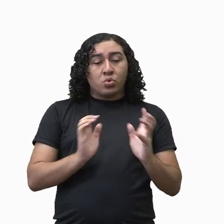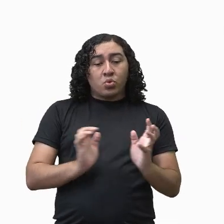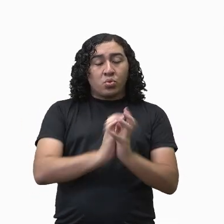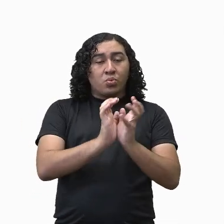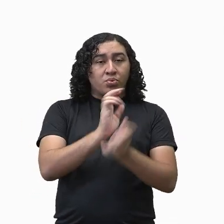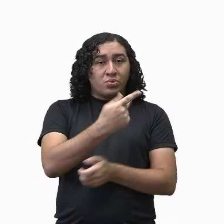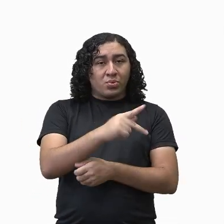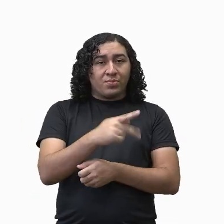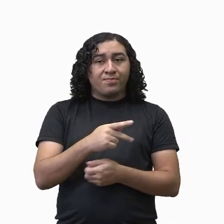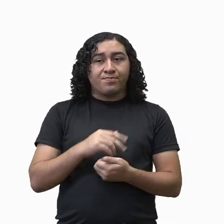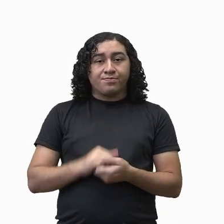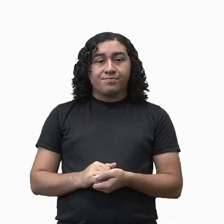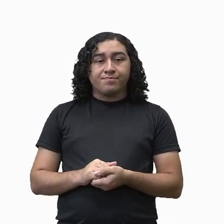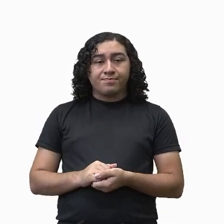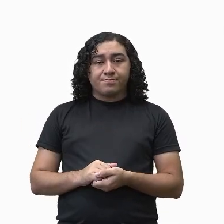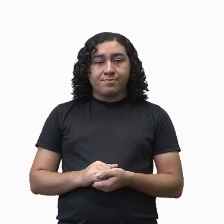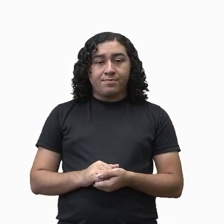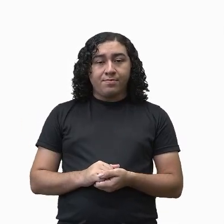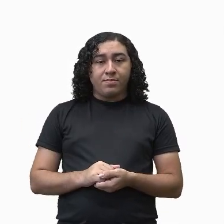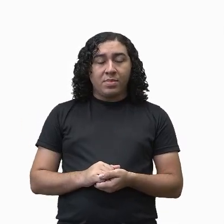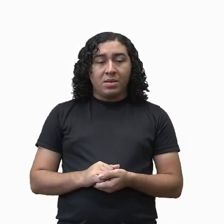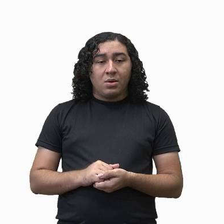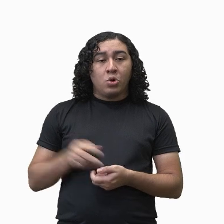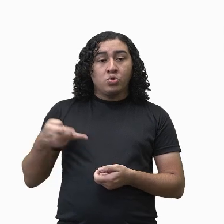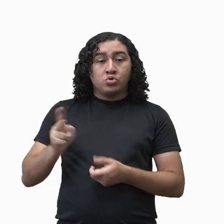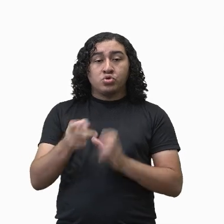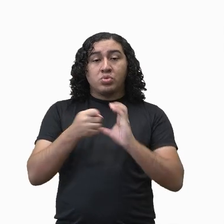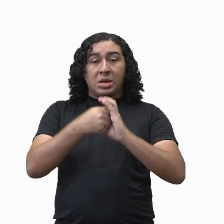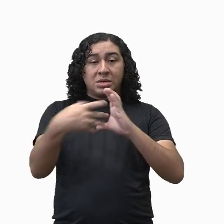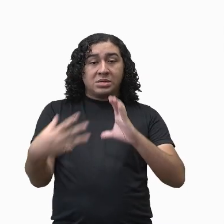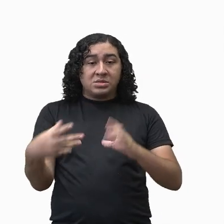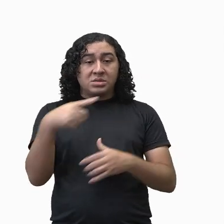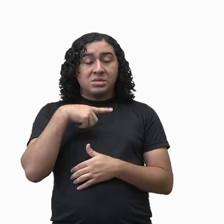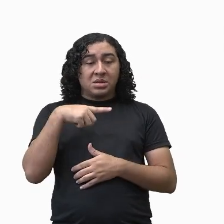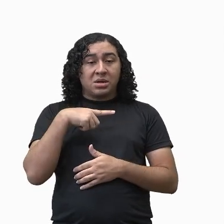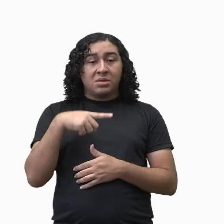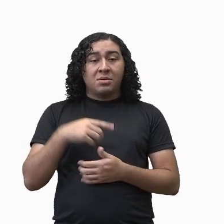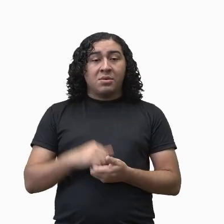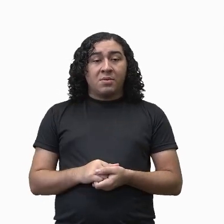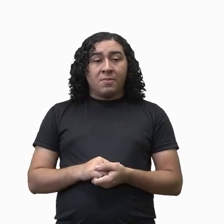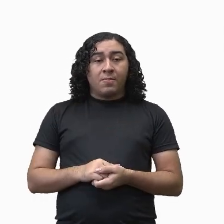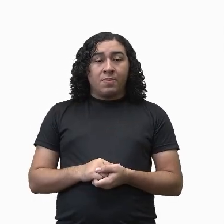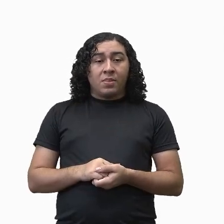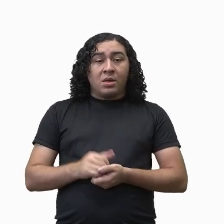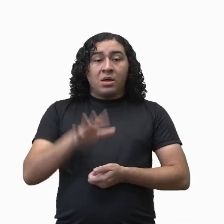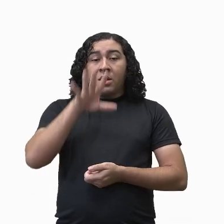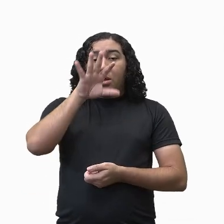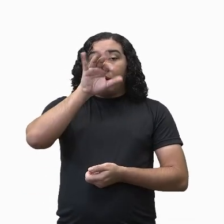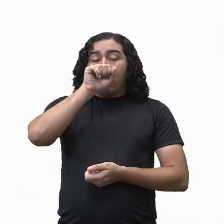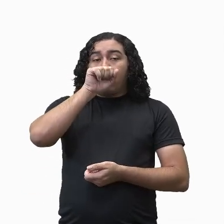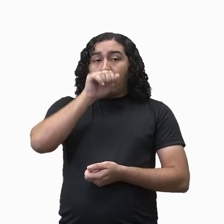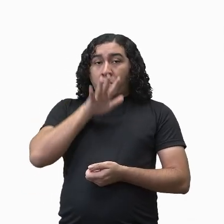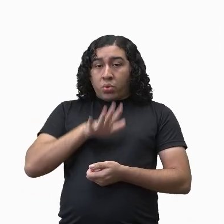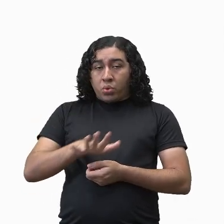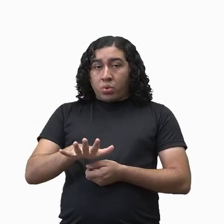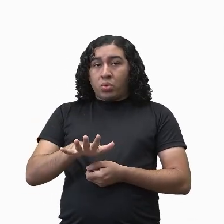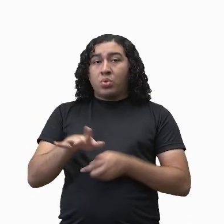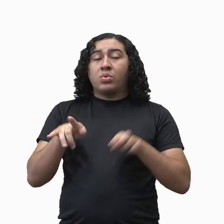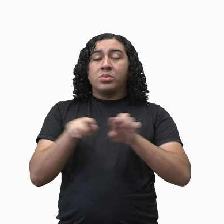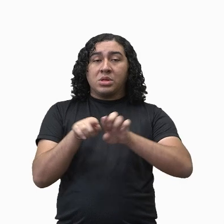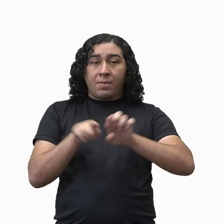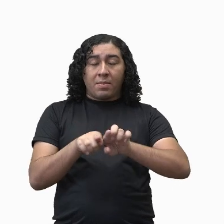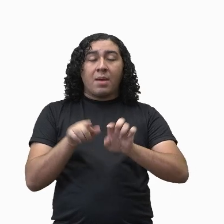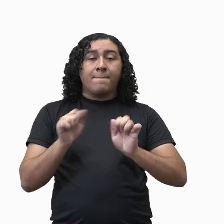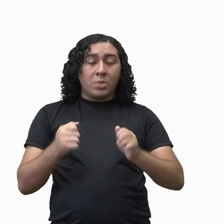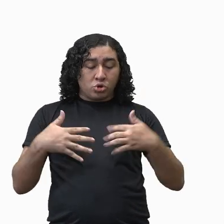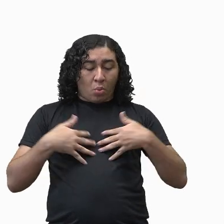dos anfíbios. Para a gente continuar aí as características, eles têm a respiração cutânea e pulmonar, com um pulmão